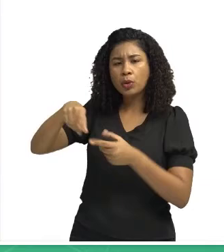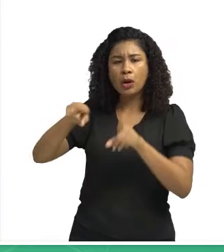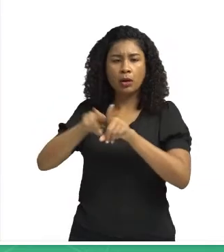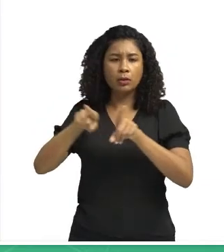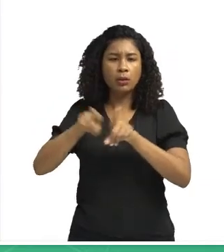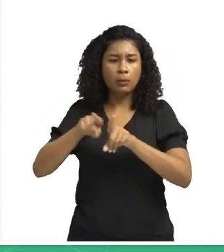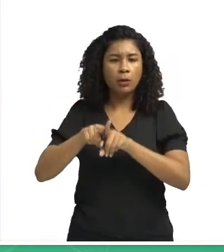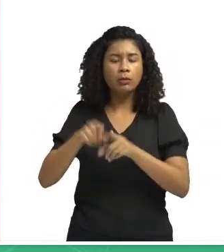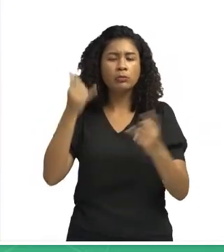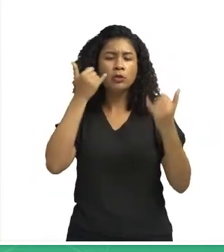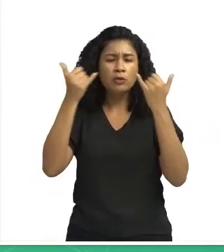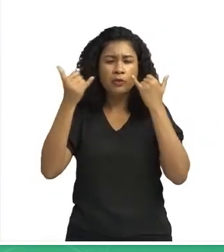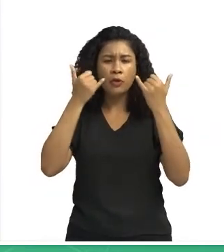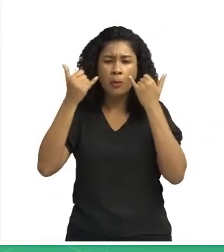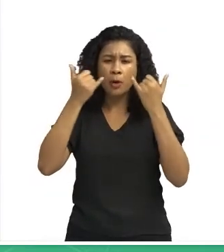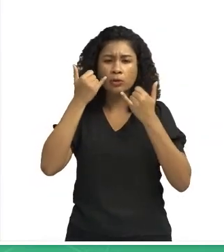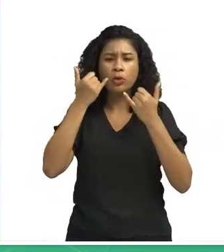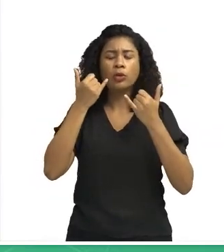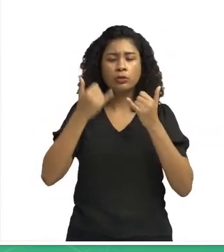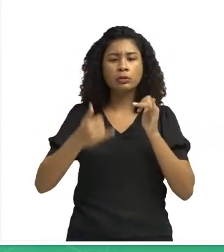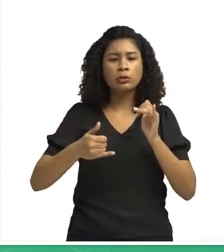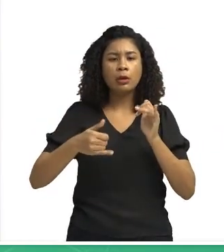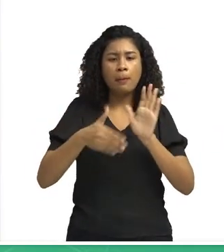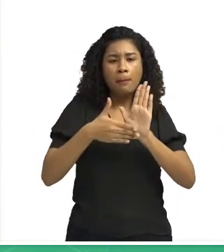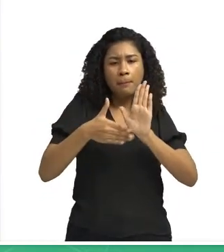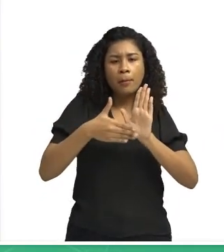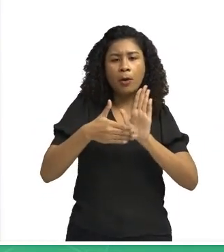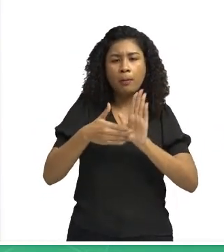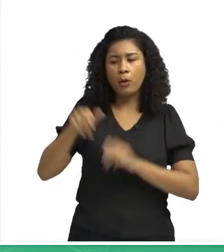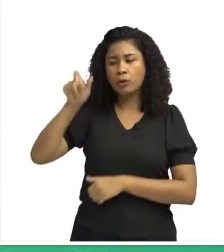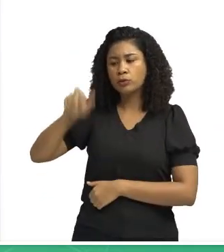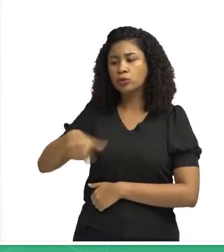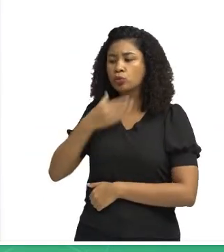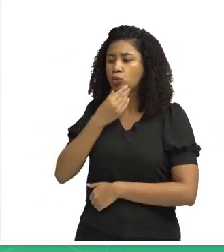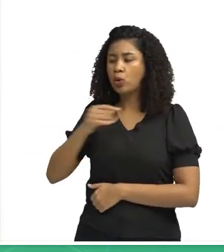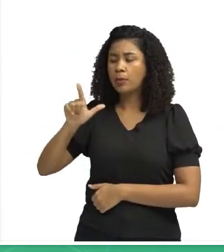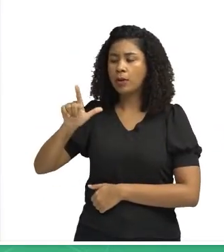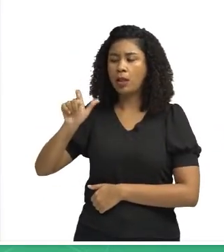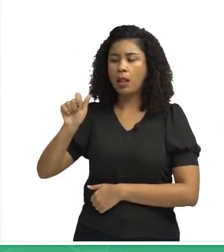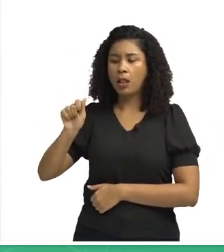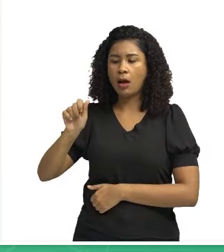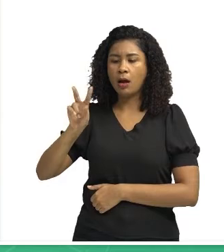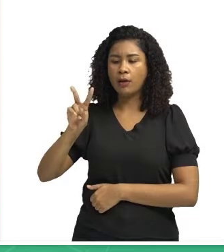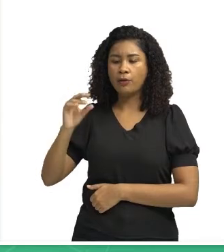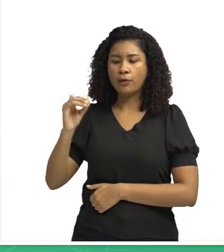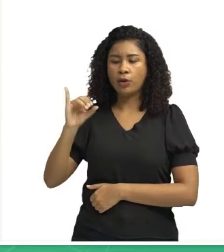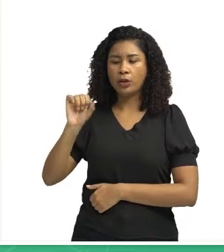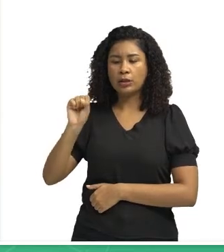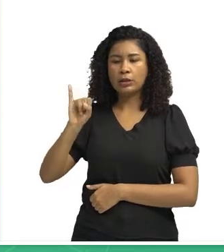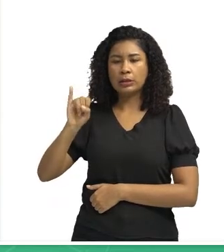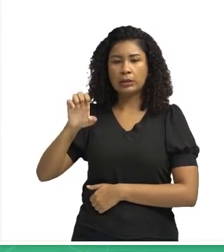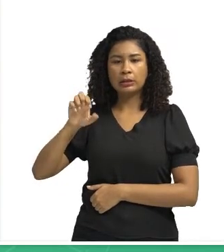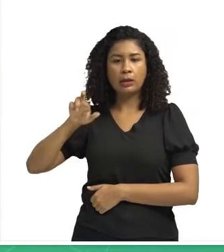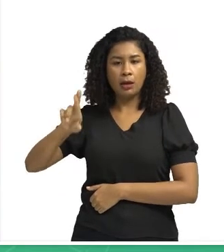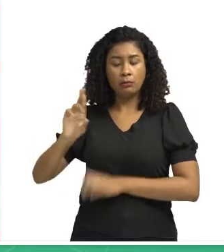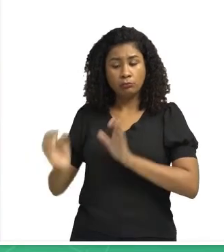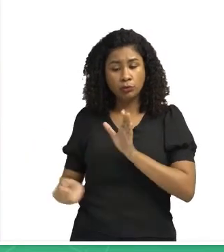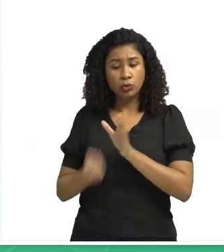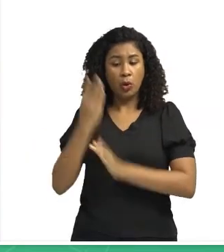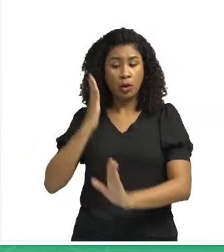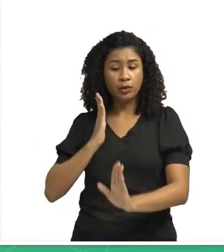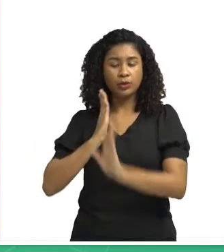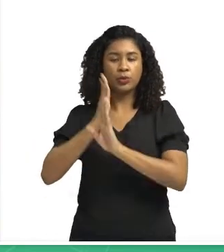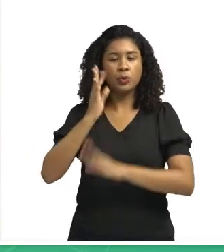trabalhos propostos por Lavoisier que surgiu a teoria atômica de Dalton em 1808. A